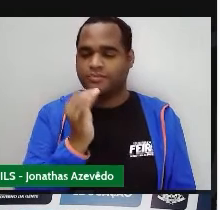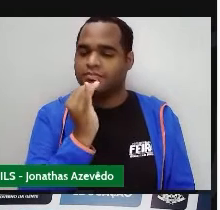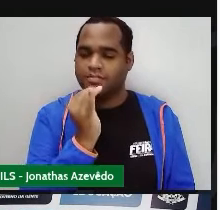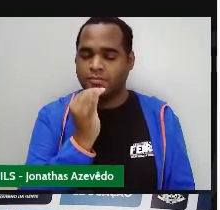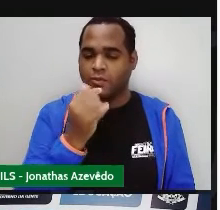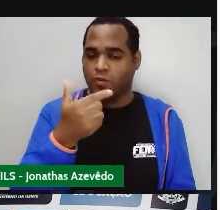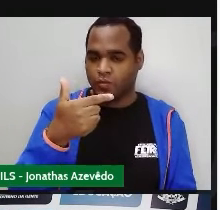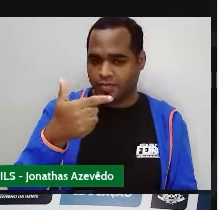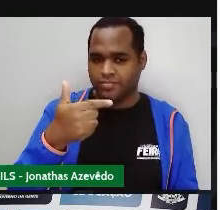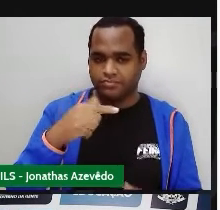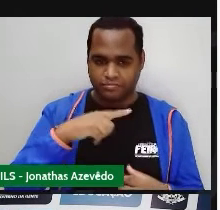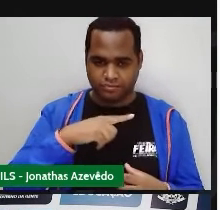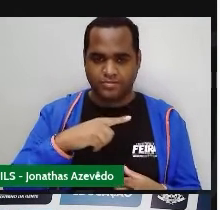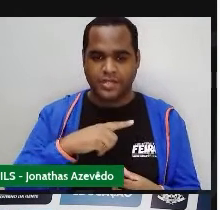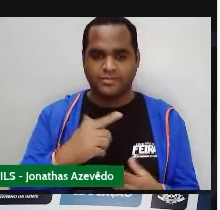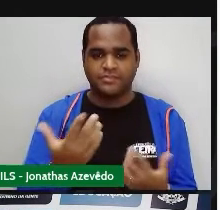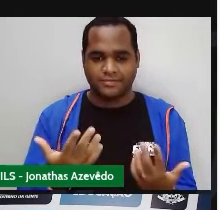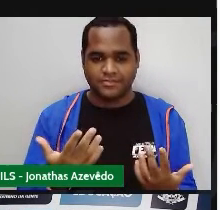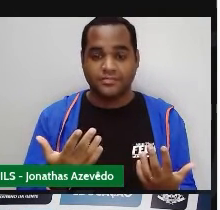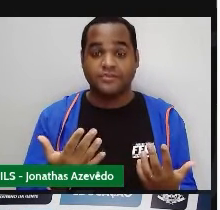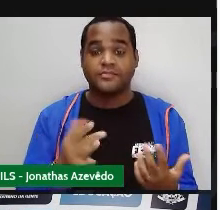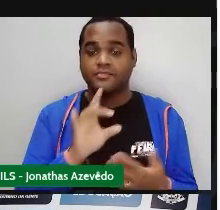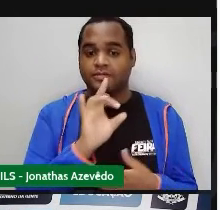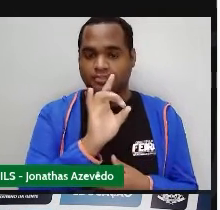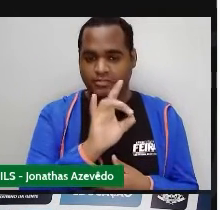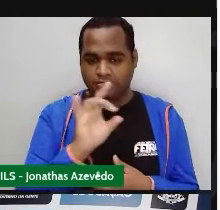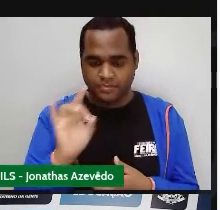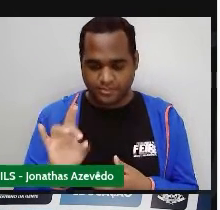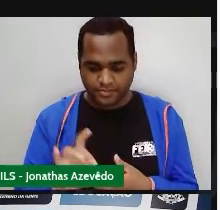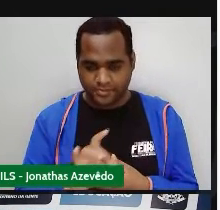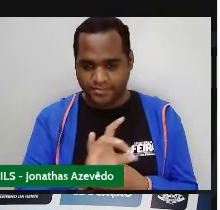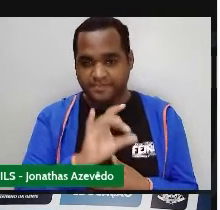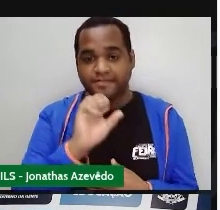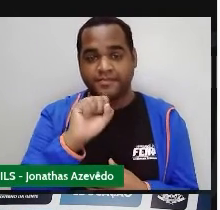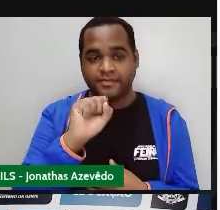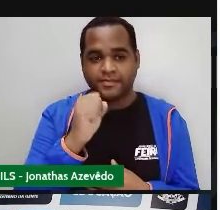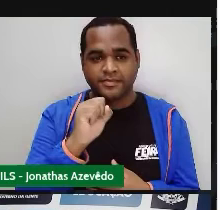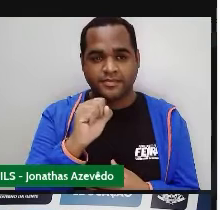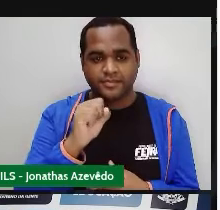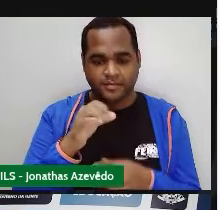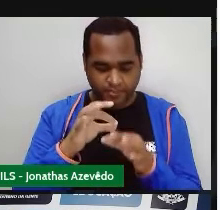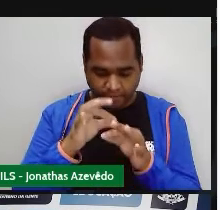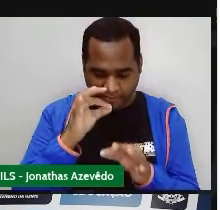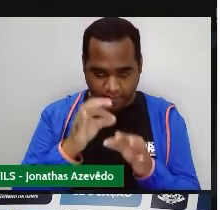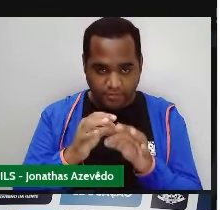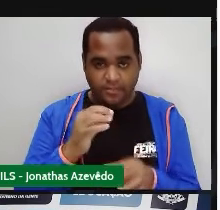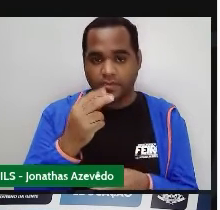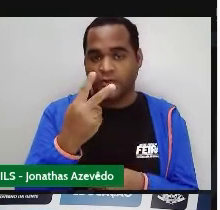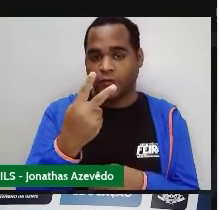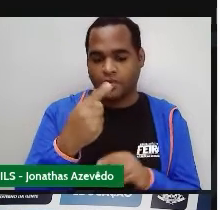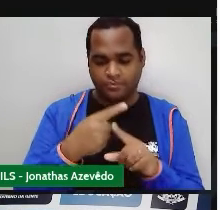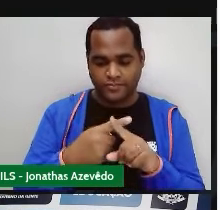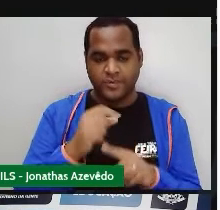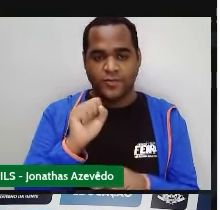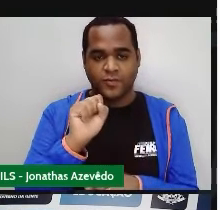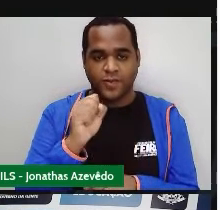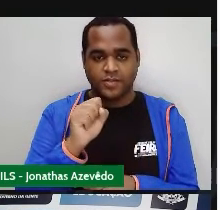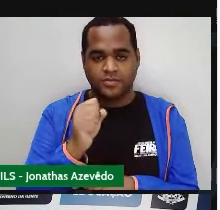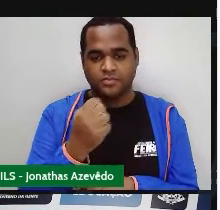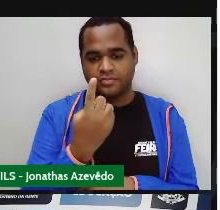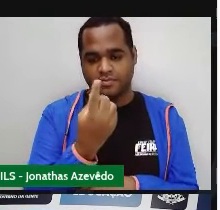duas pirâmides por exemplo cada uma levar oito Canudos duas vezes 8